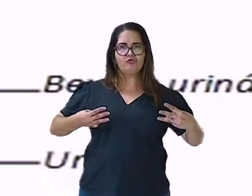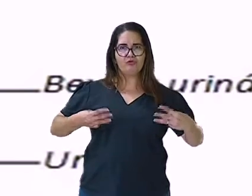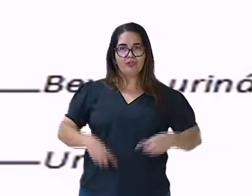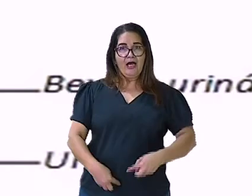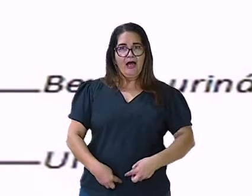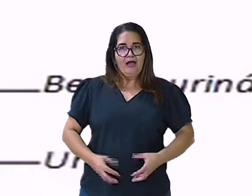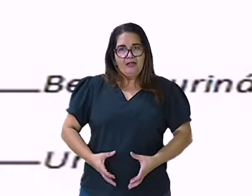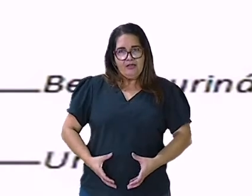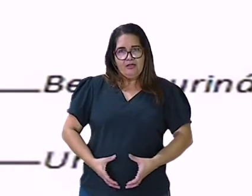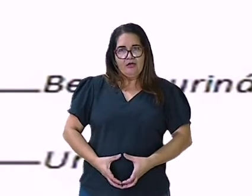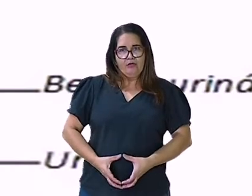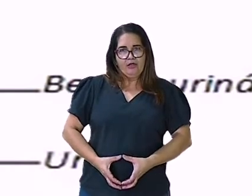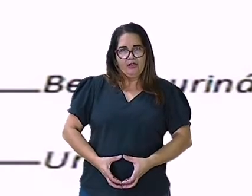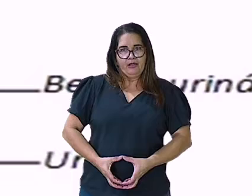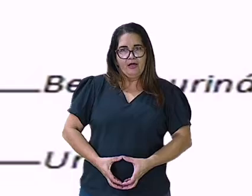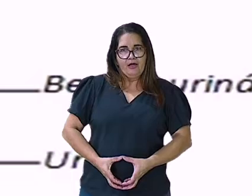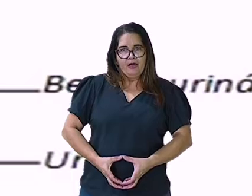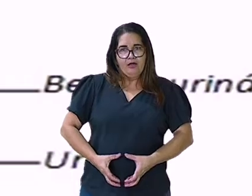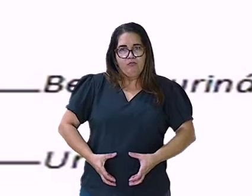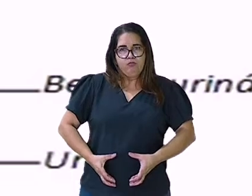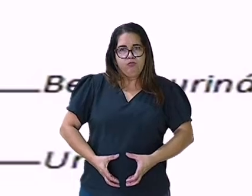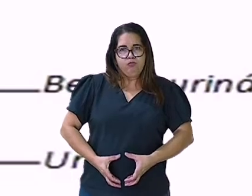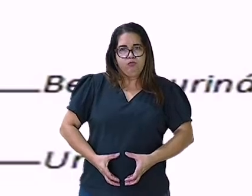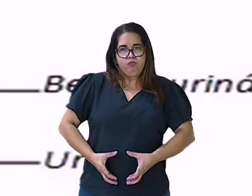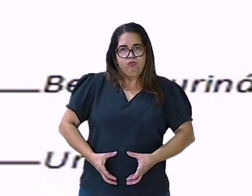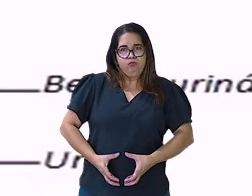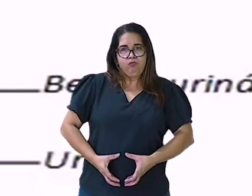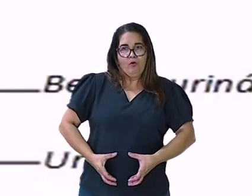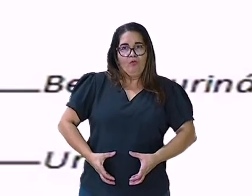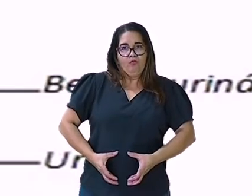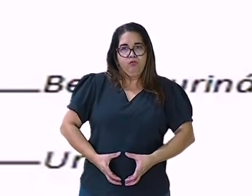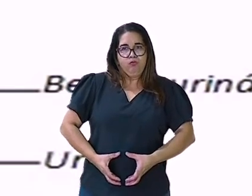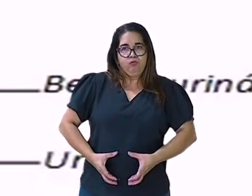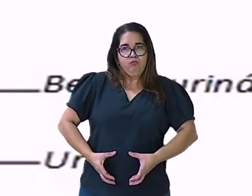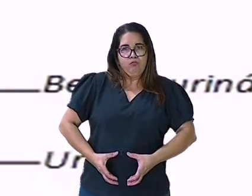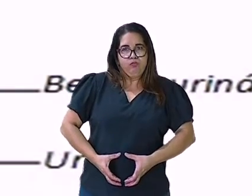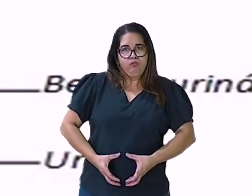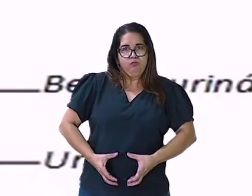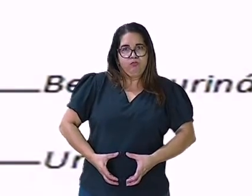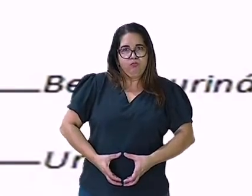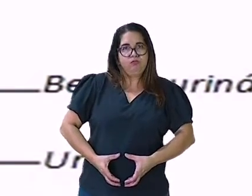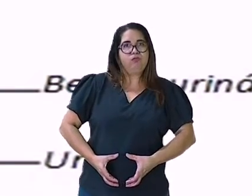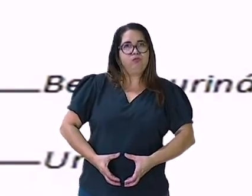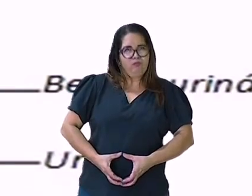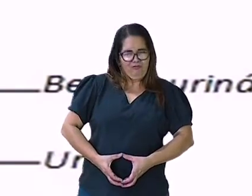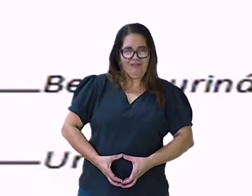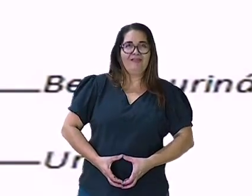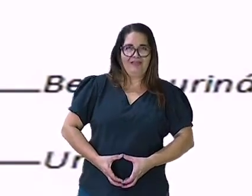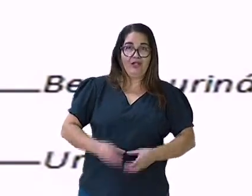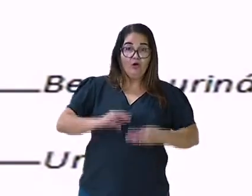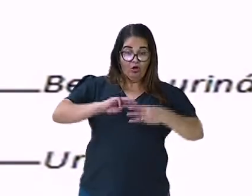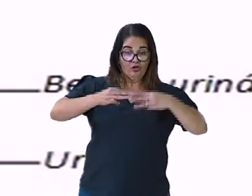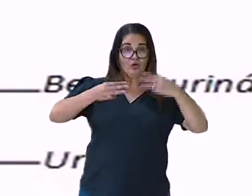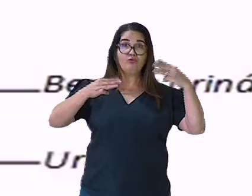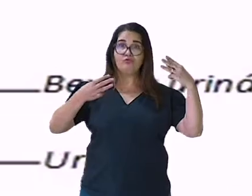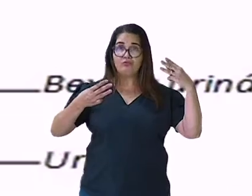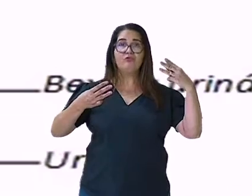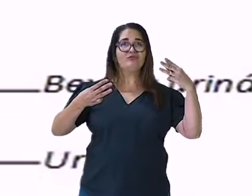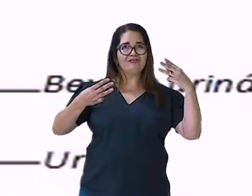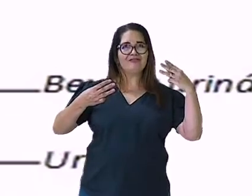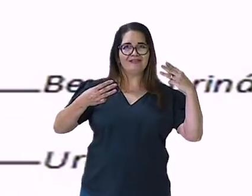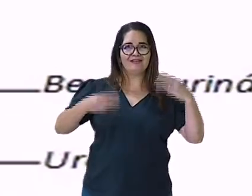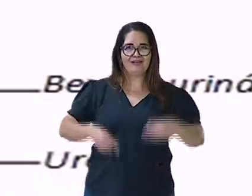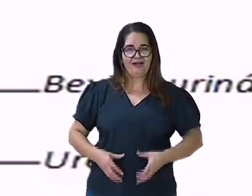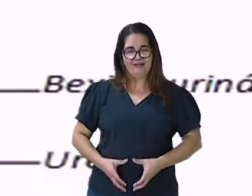junção entre a uretra e a bexiga que atuam regularmente na micção, que é a eliminação da